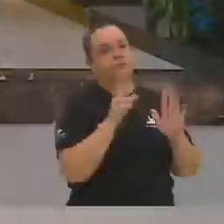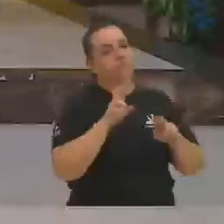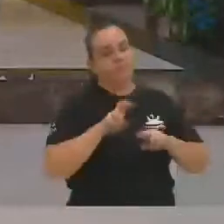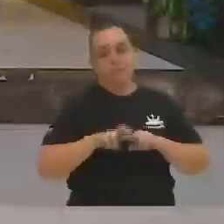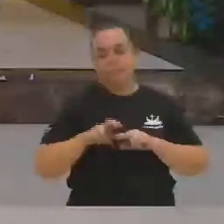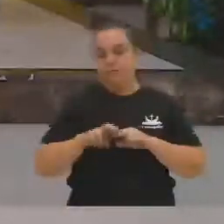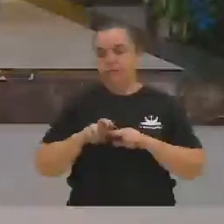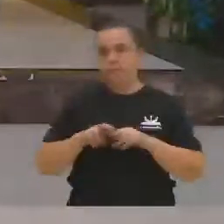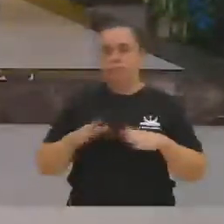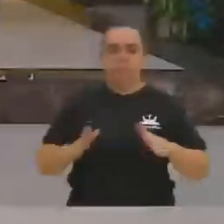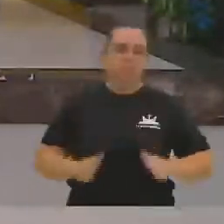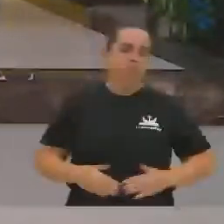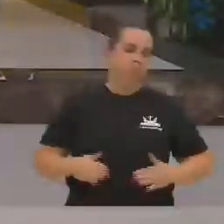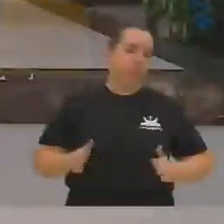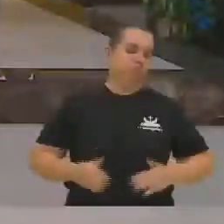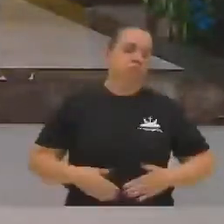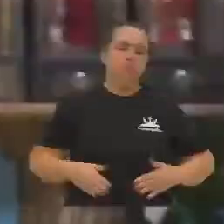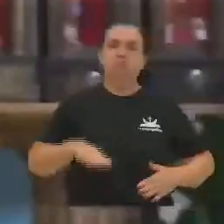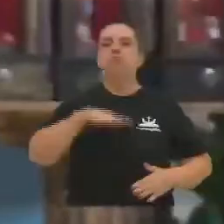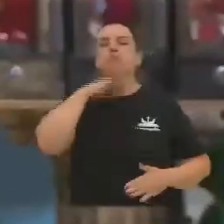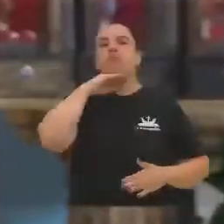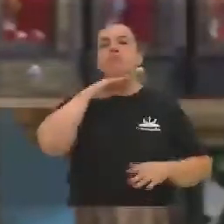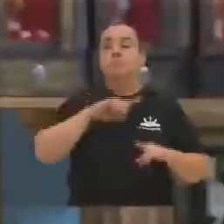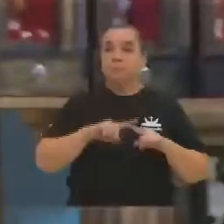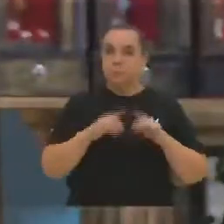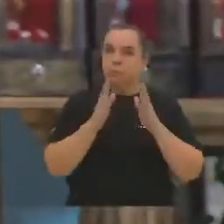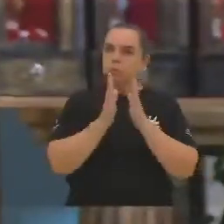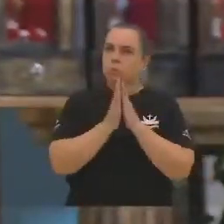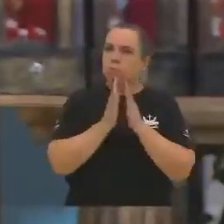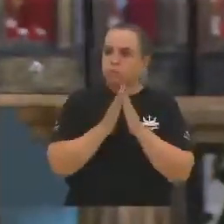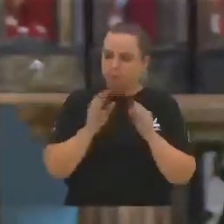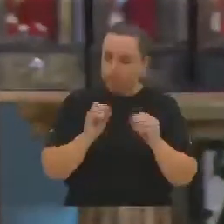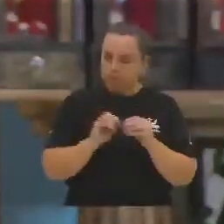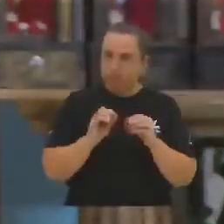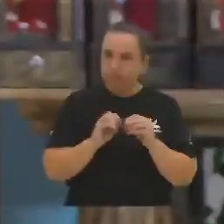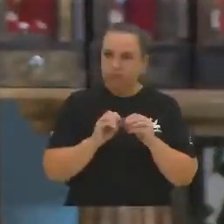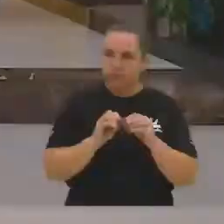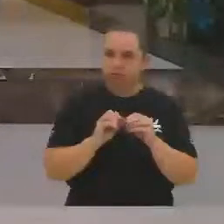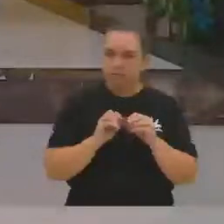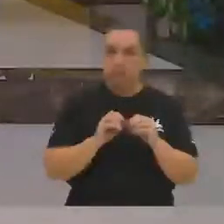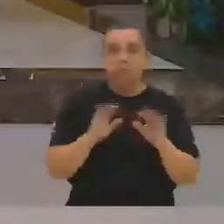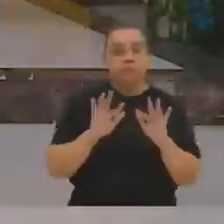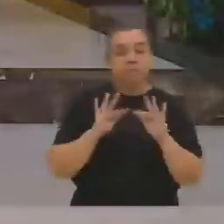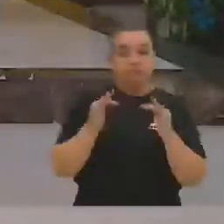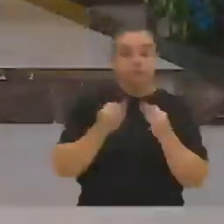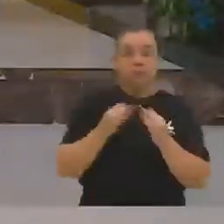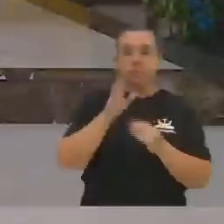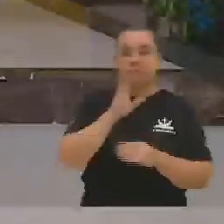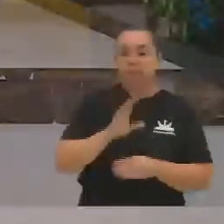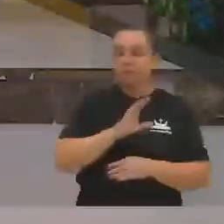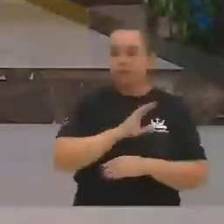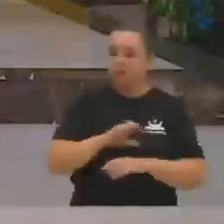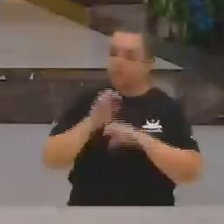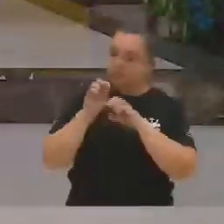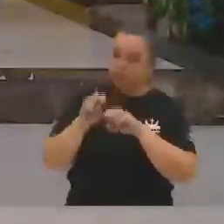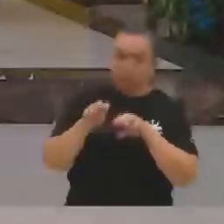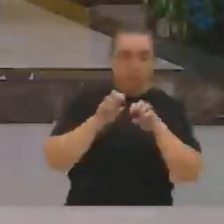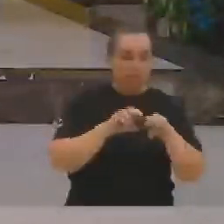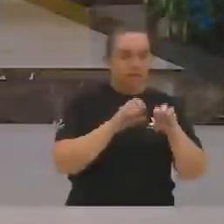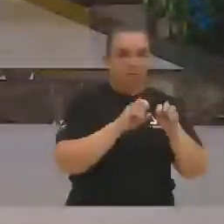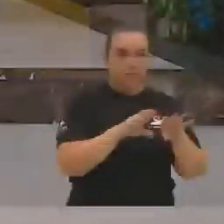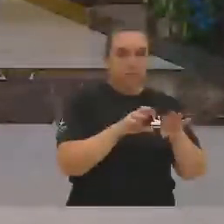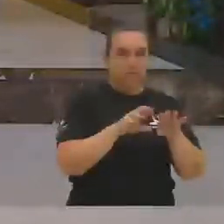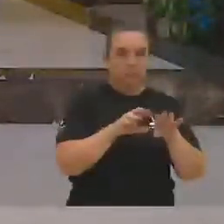mesa, enche a barriga e vai embora, mas reza, é ou não é? Família católica celebra o Natal do